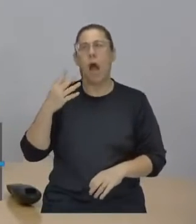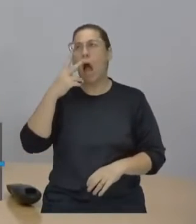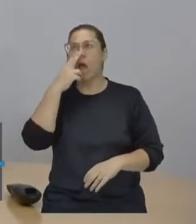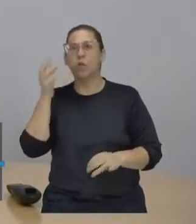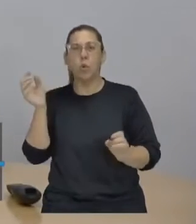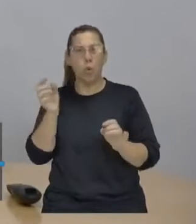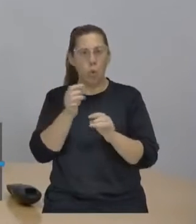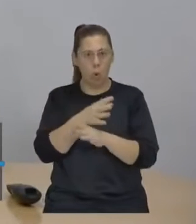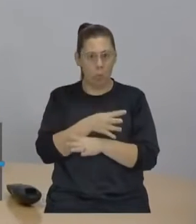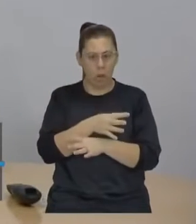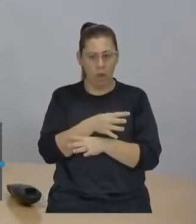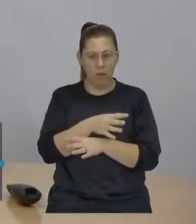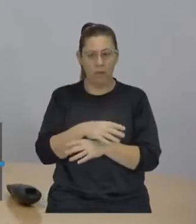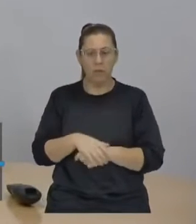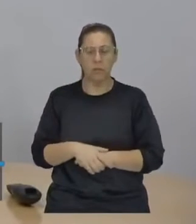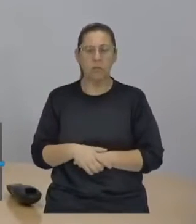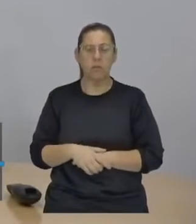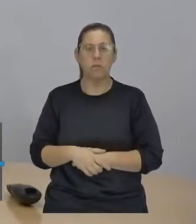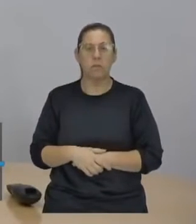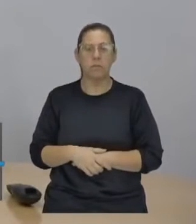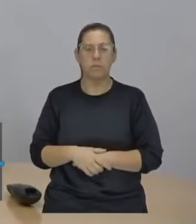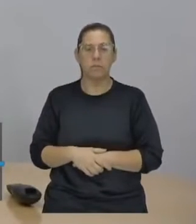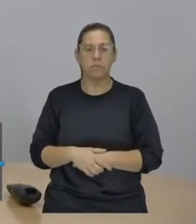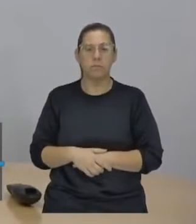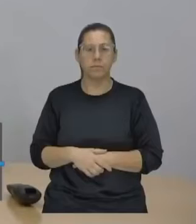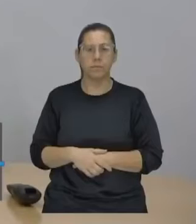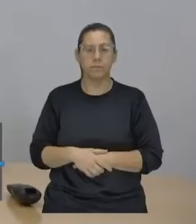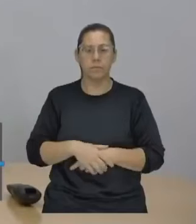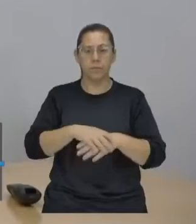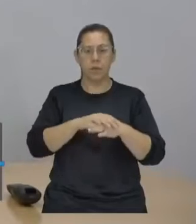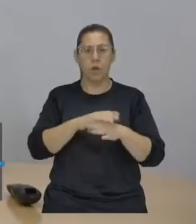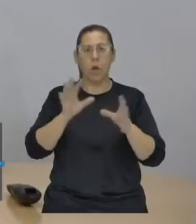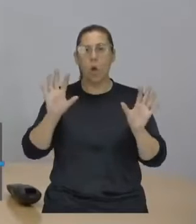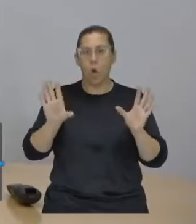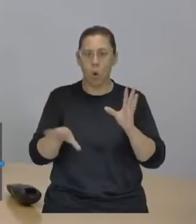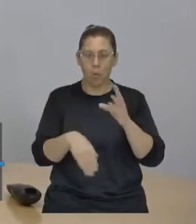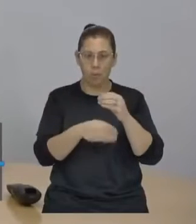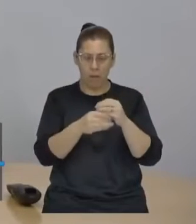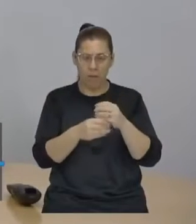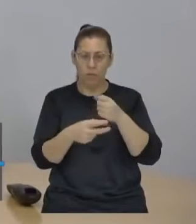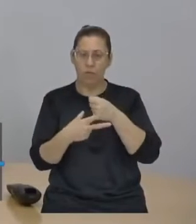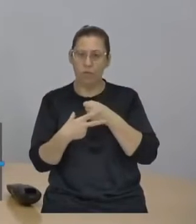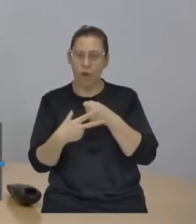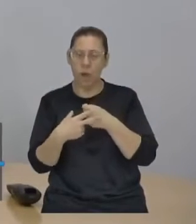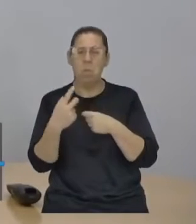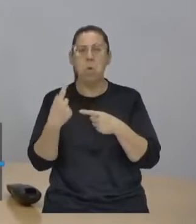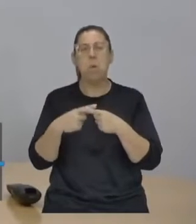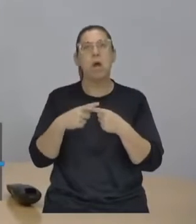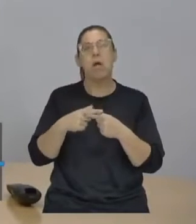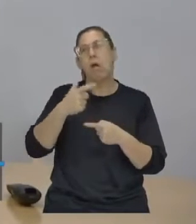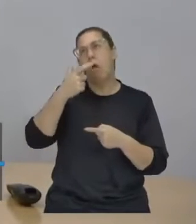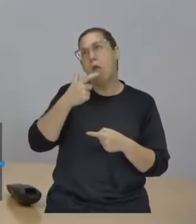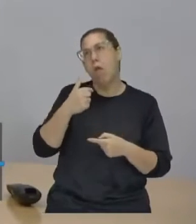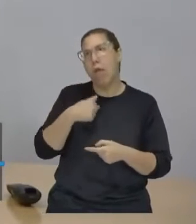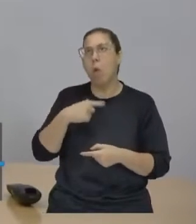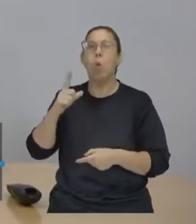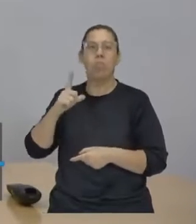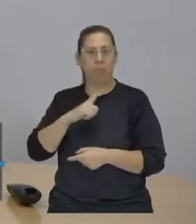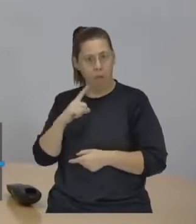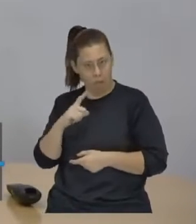completa, né? Eu considero que isso complete a definição de verbo. Porque se eu falar eu